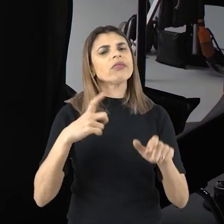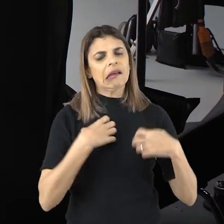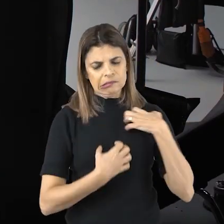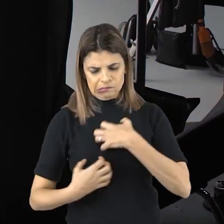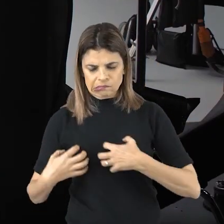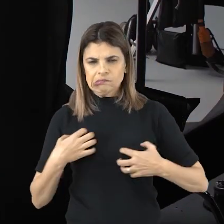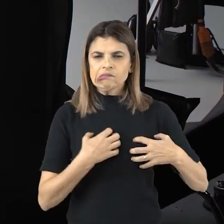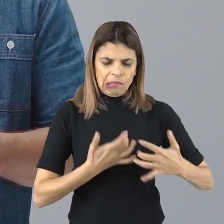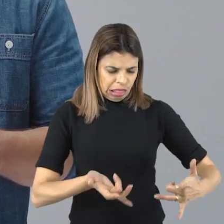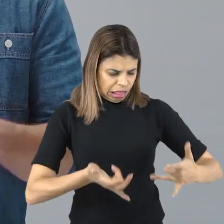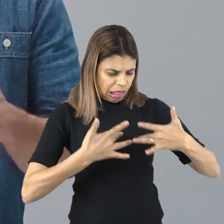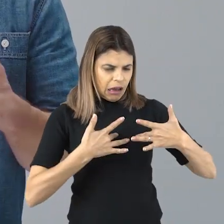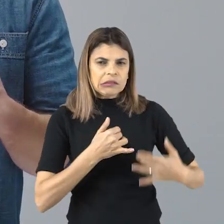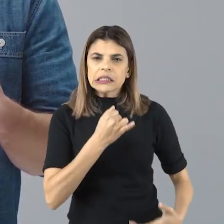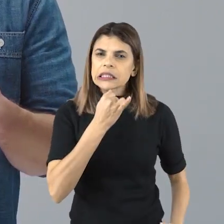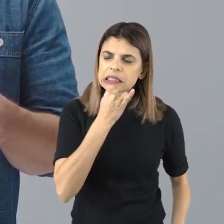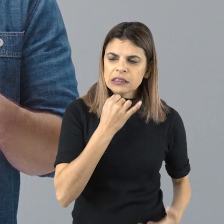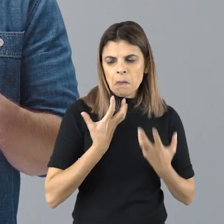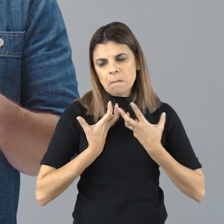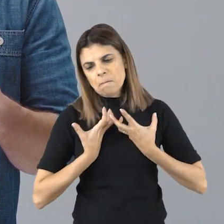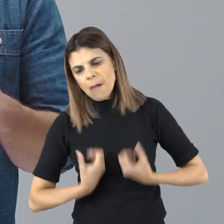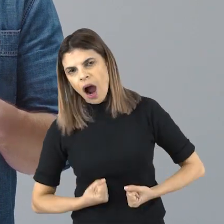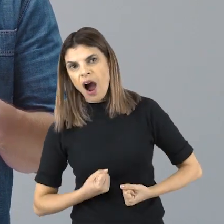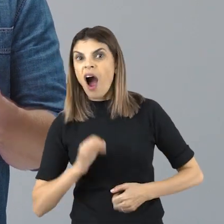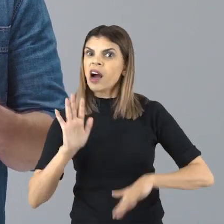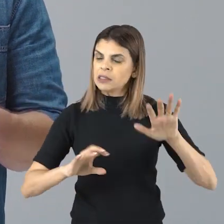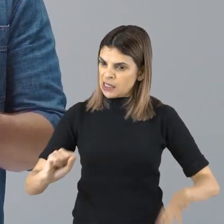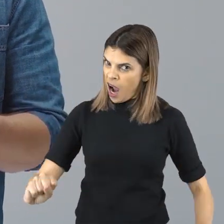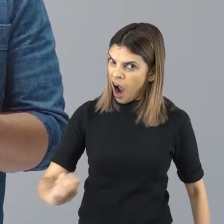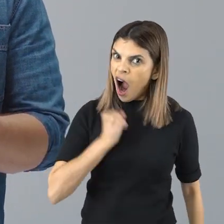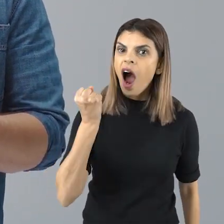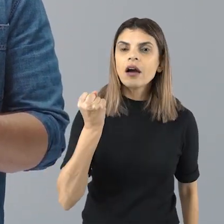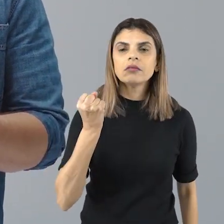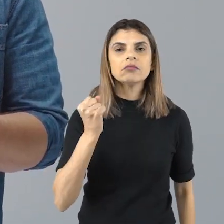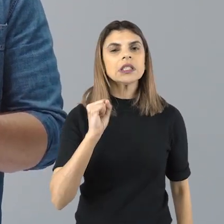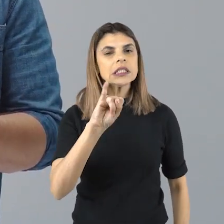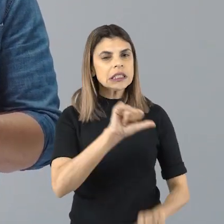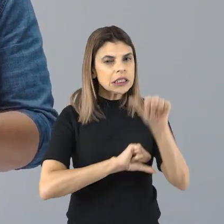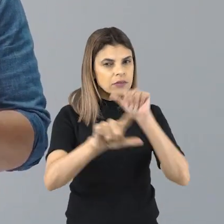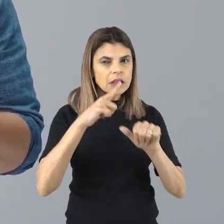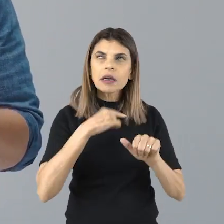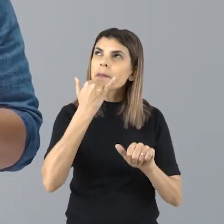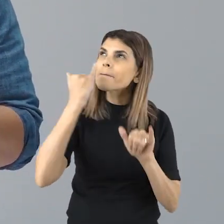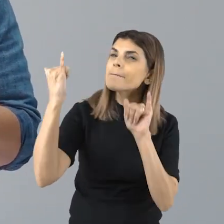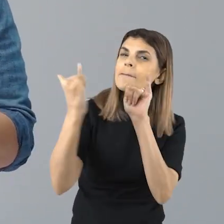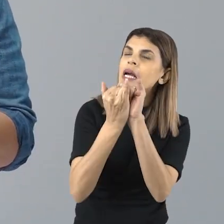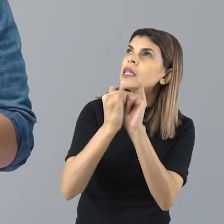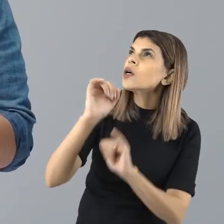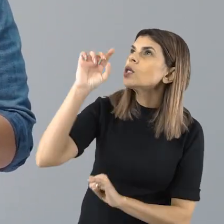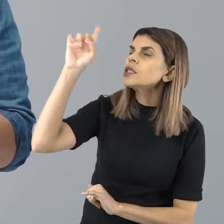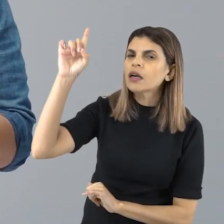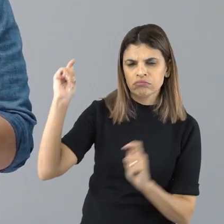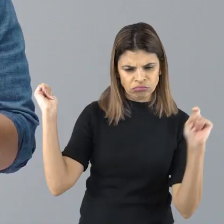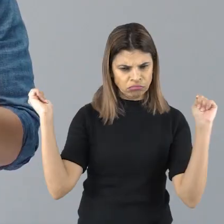em algum ponto de nossas vidas, e essa ferida fica em nós, nos deixando amargurados ou até com raiva. Mas quando vivemos o perdão